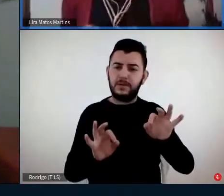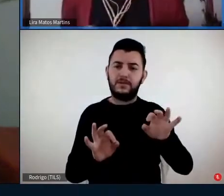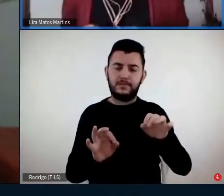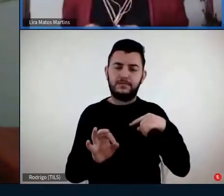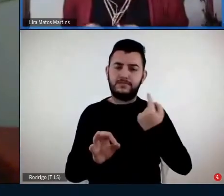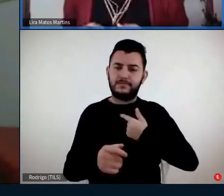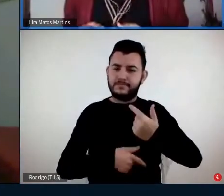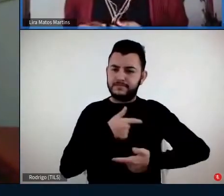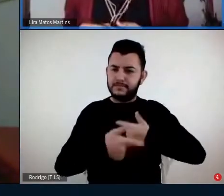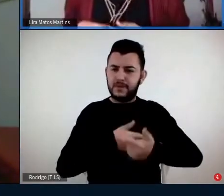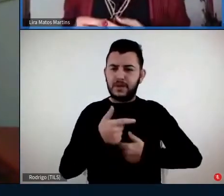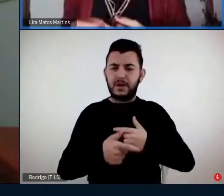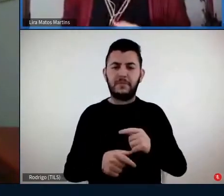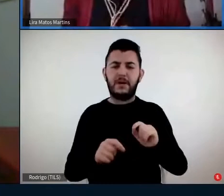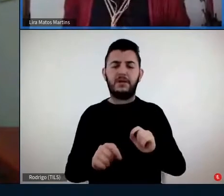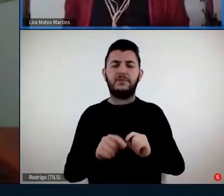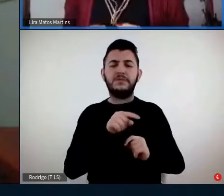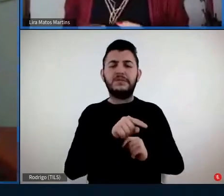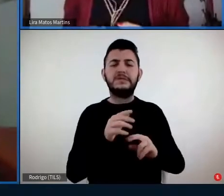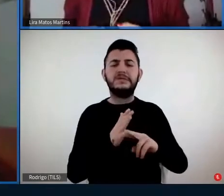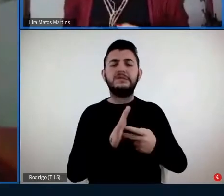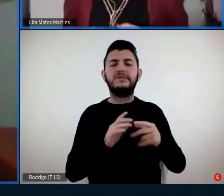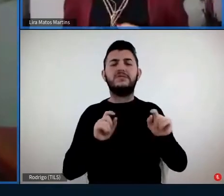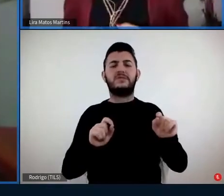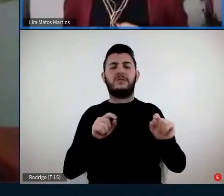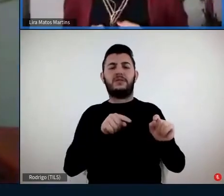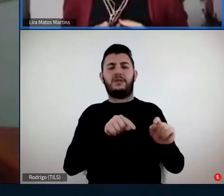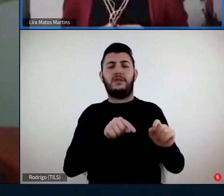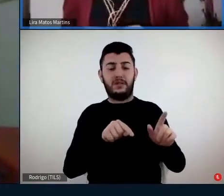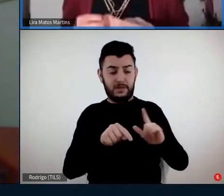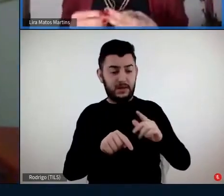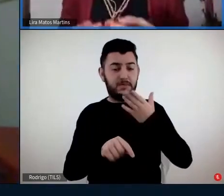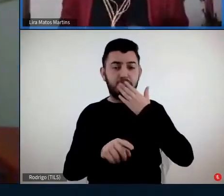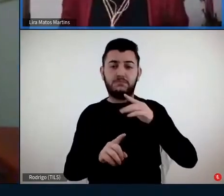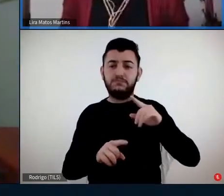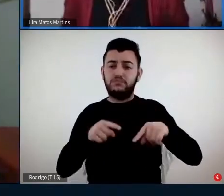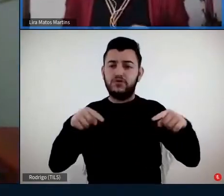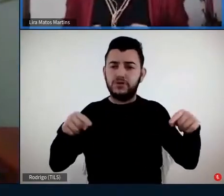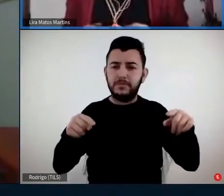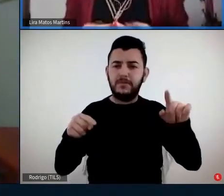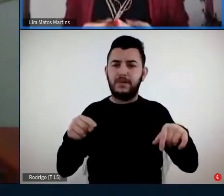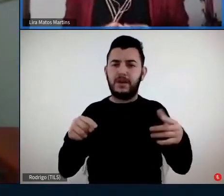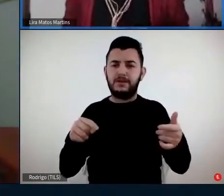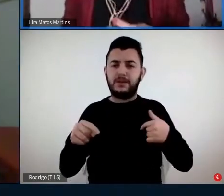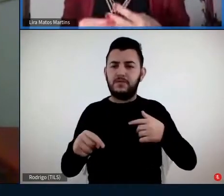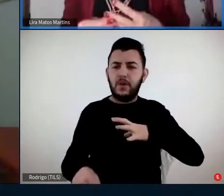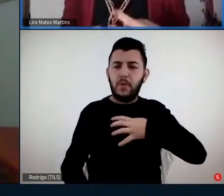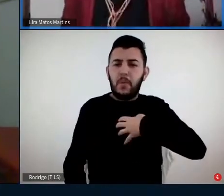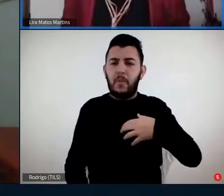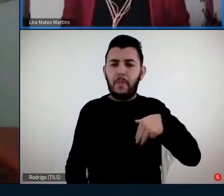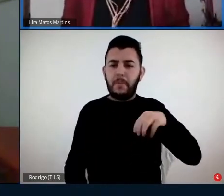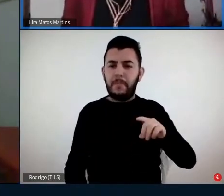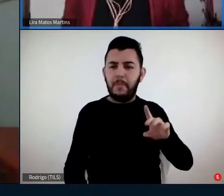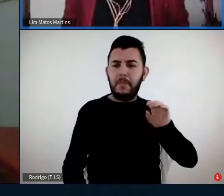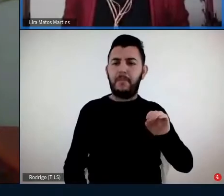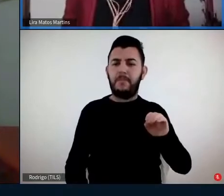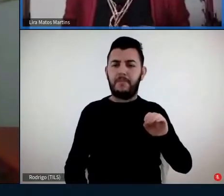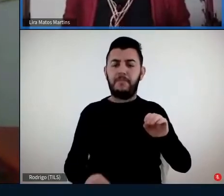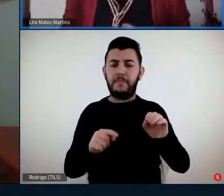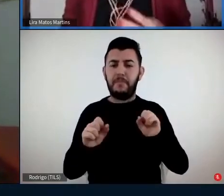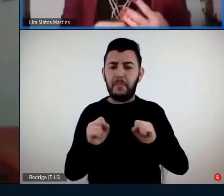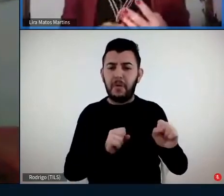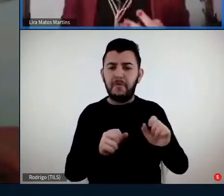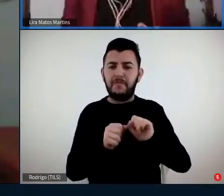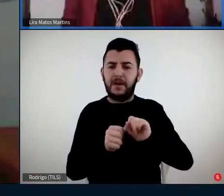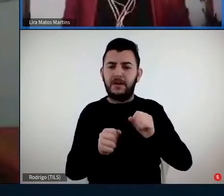O que é aquilo? Que aquilo tem uma tipificação, que aquilo tem uma modalidade, que aquilo pode ser feito de formas